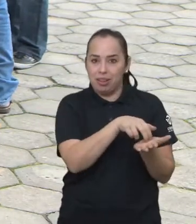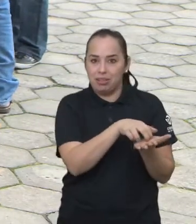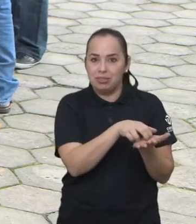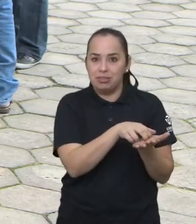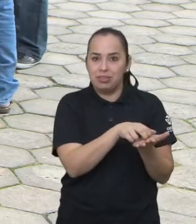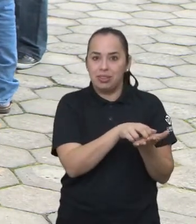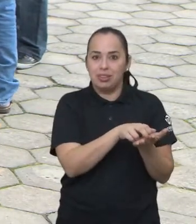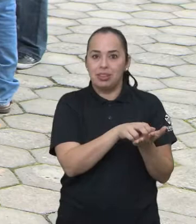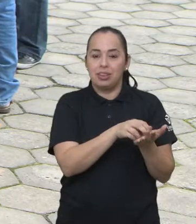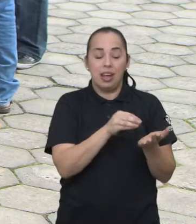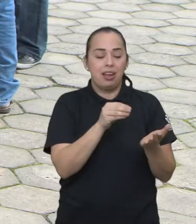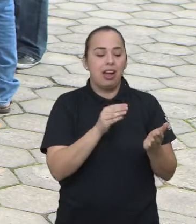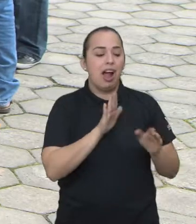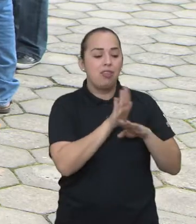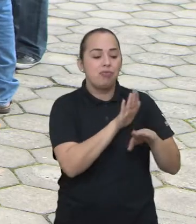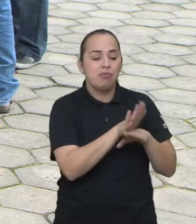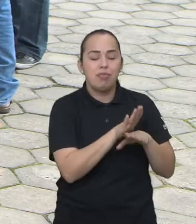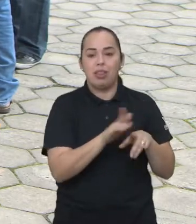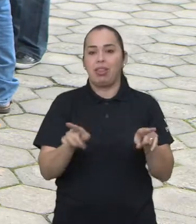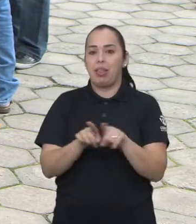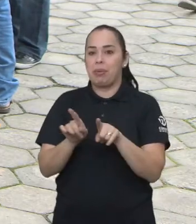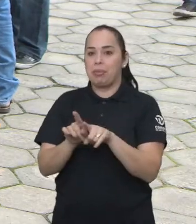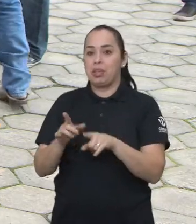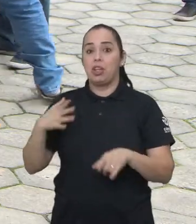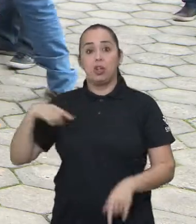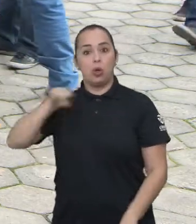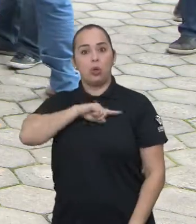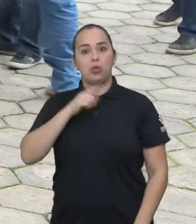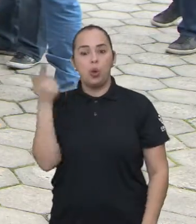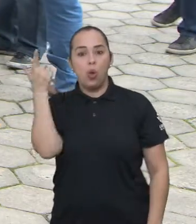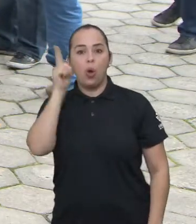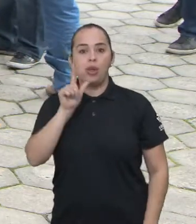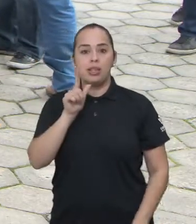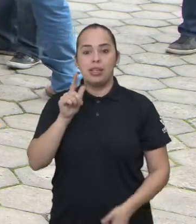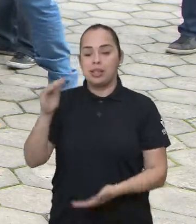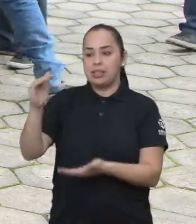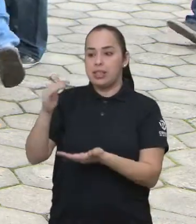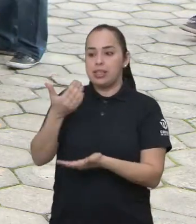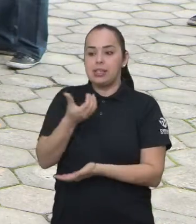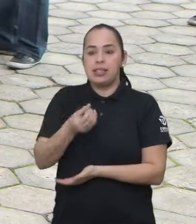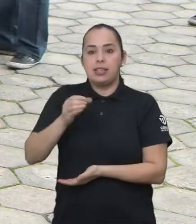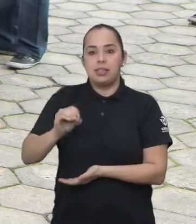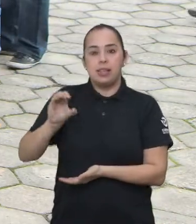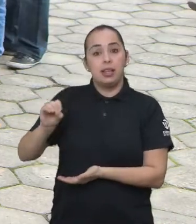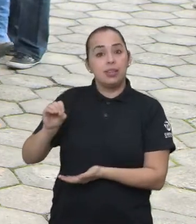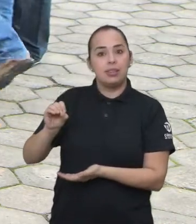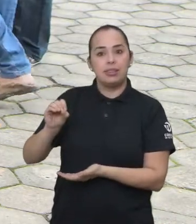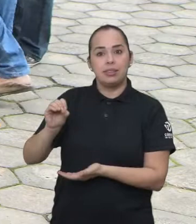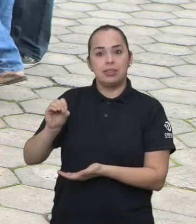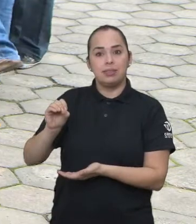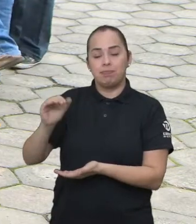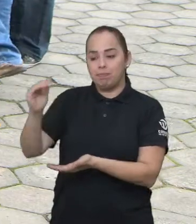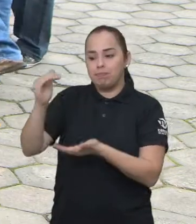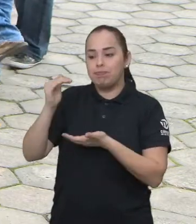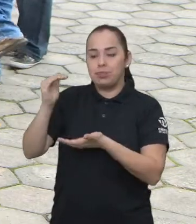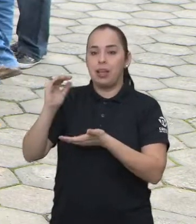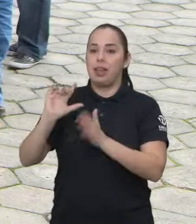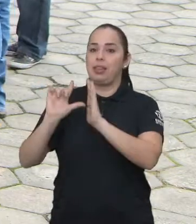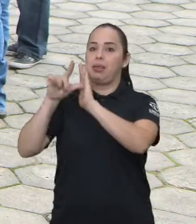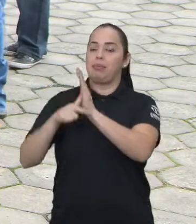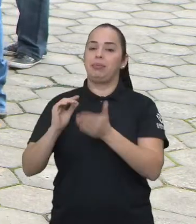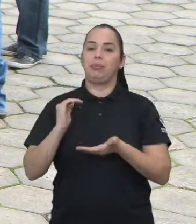final a gente tem feito aí pelo menos mais de 600 cestas por mês